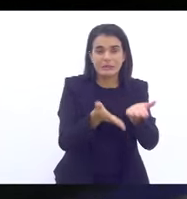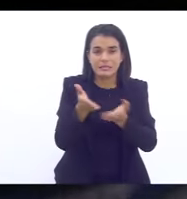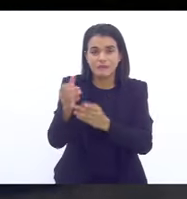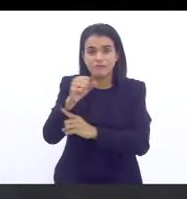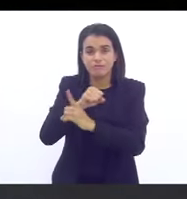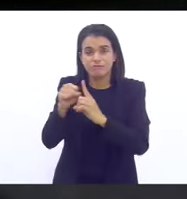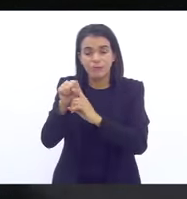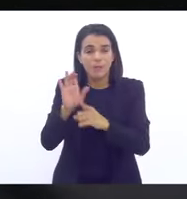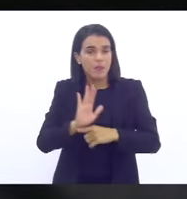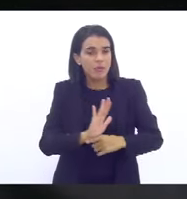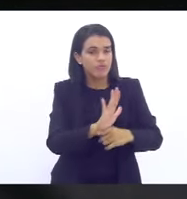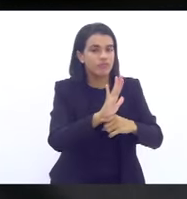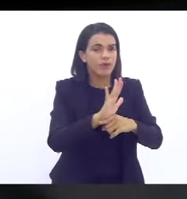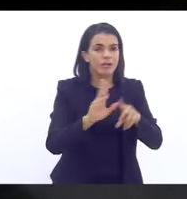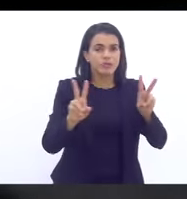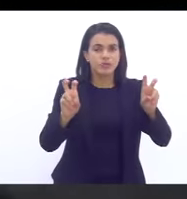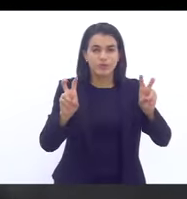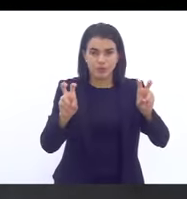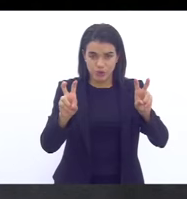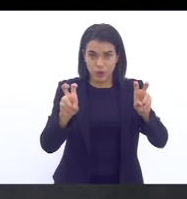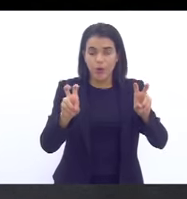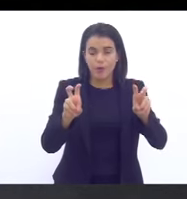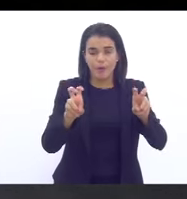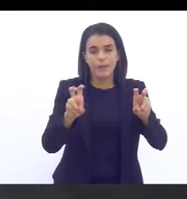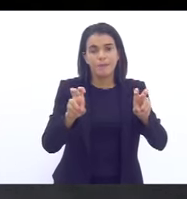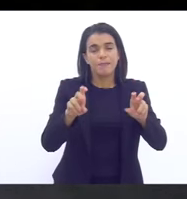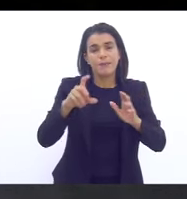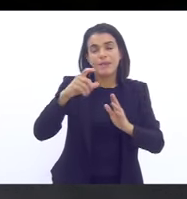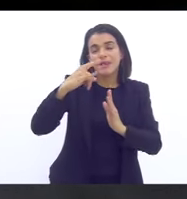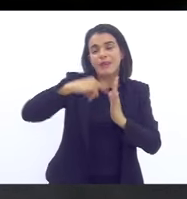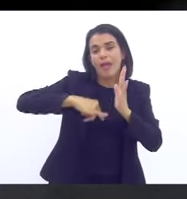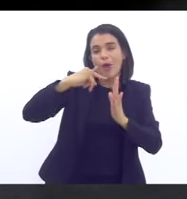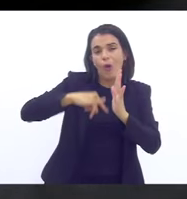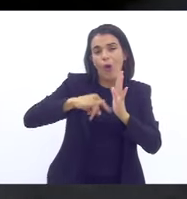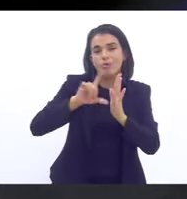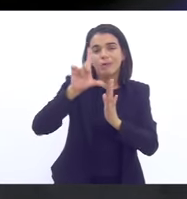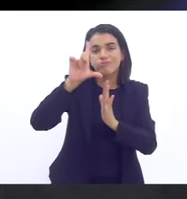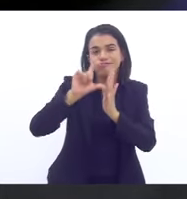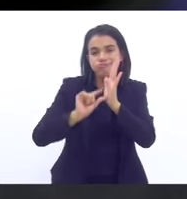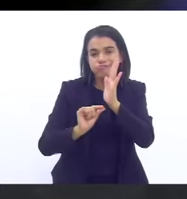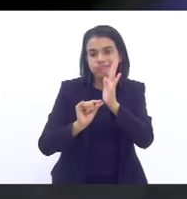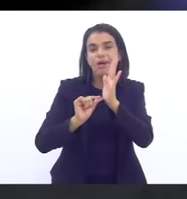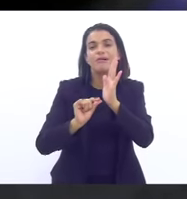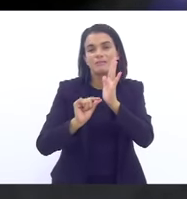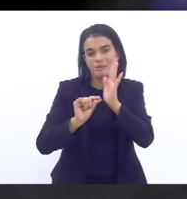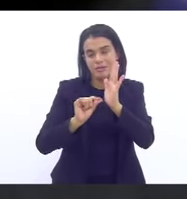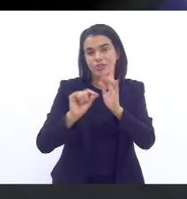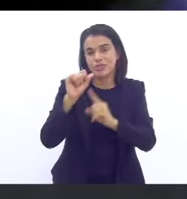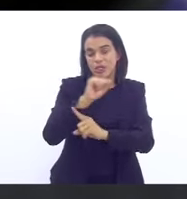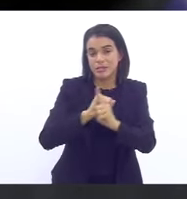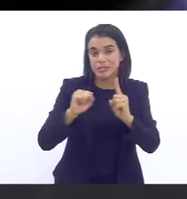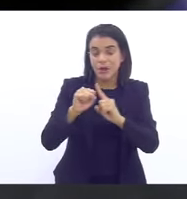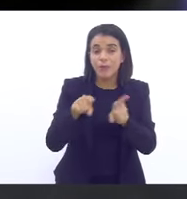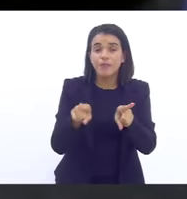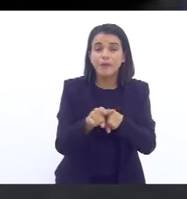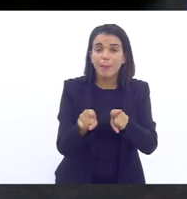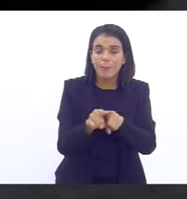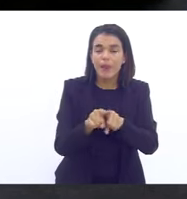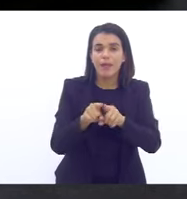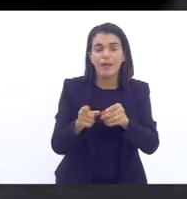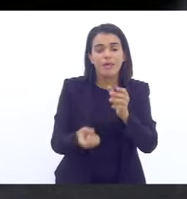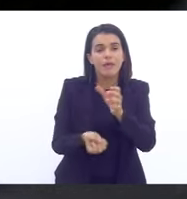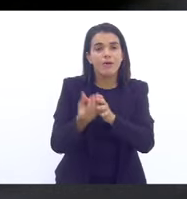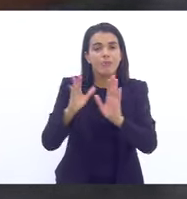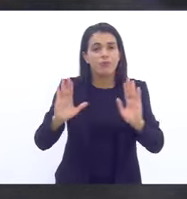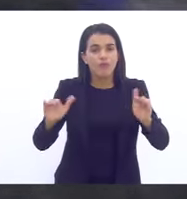para poder ajudar na questão da tarifa social, trazendo mais gente para dentro do programa Tarifa Social. E fizemos um fórum também de